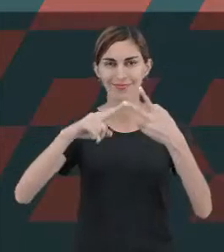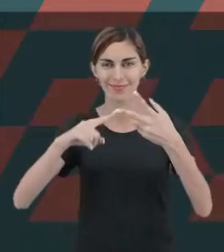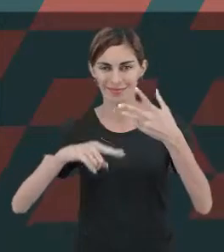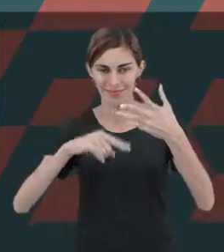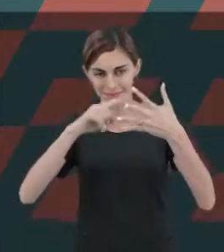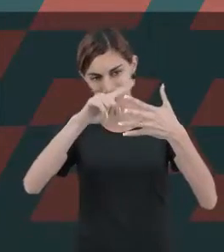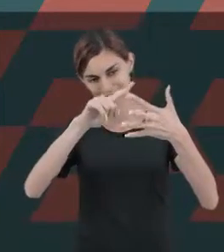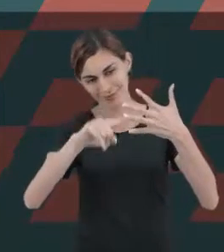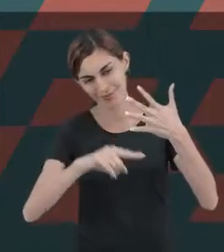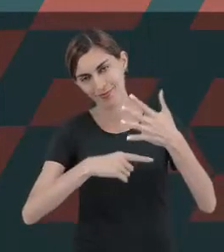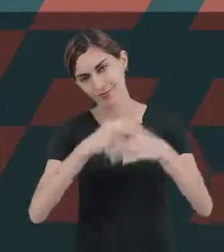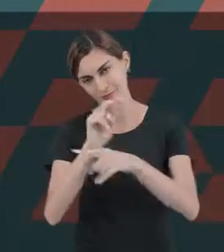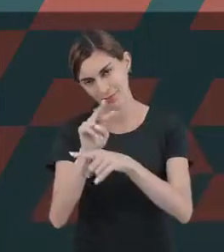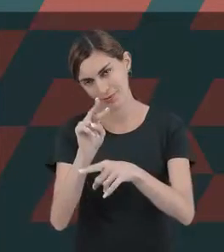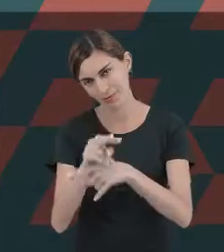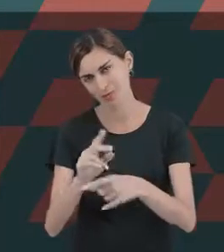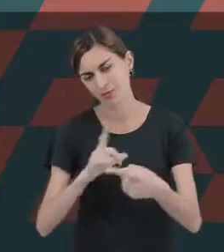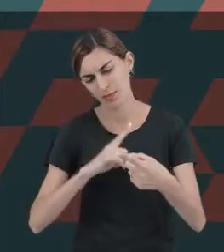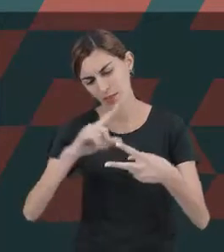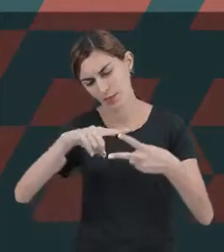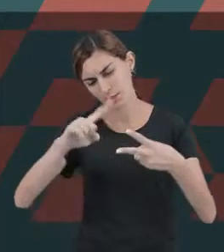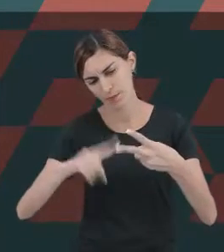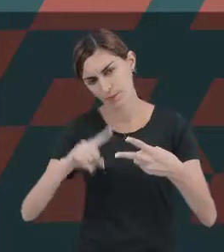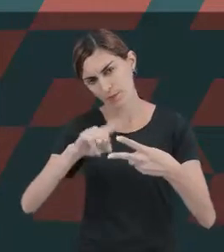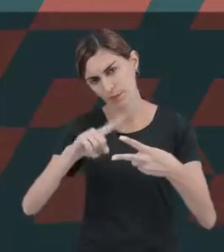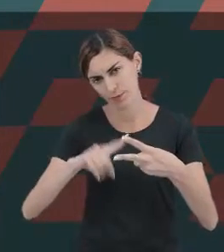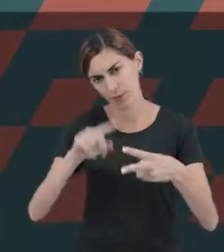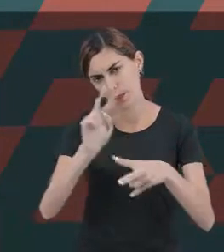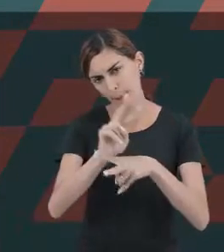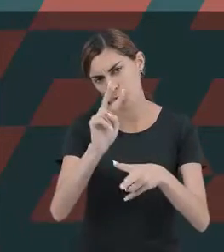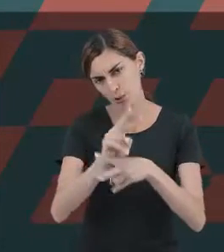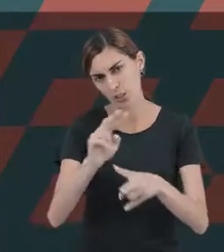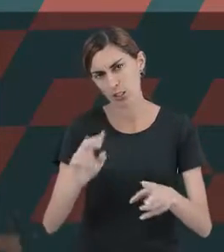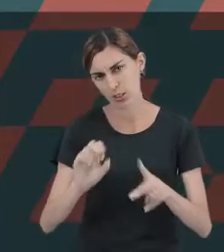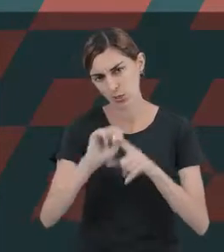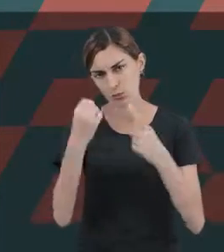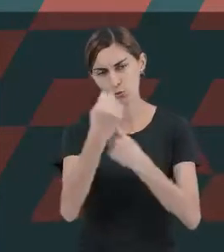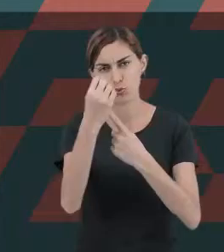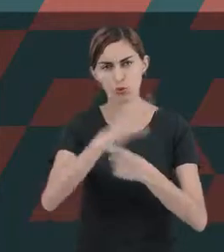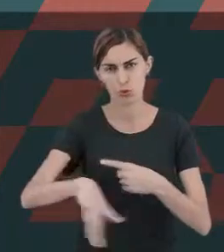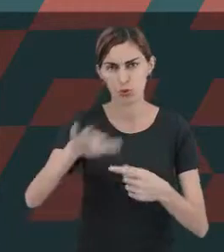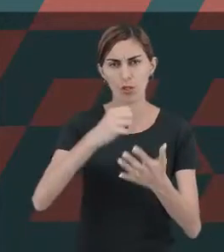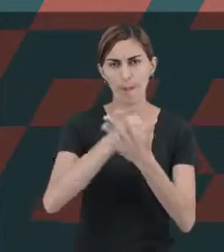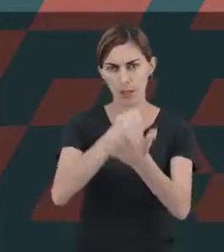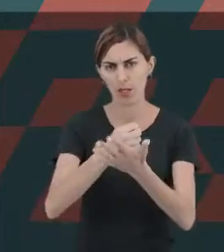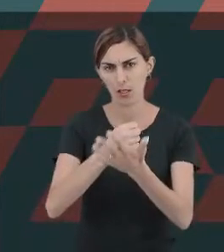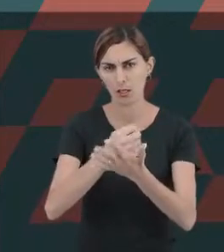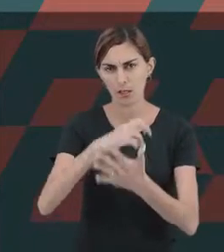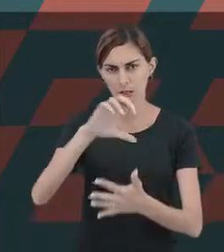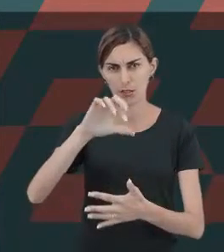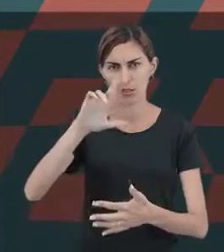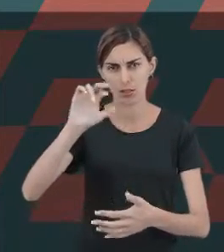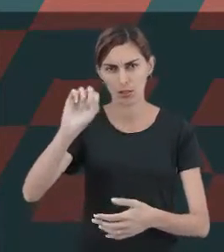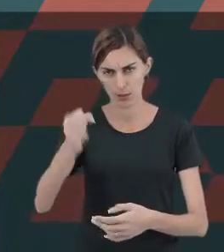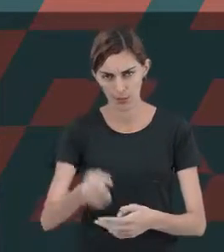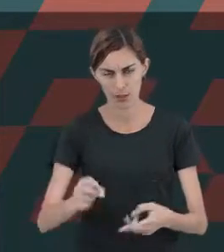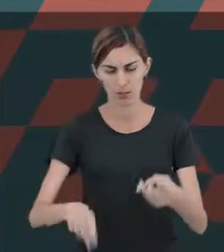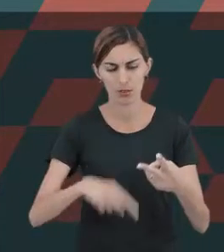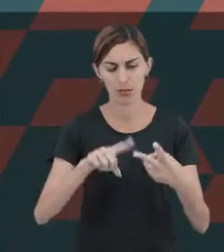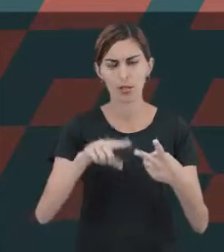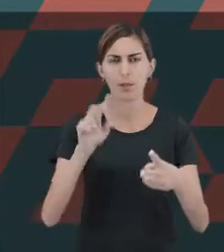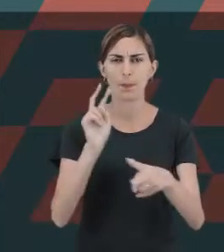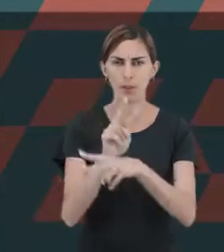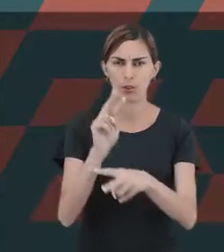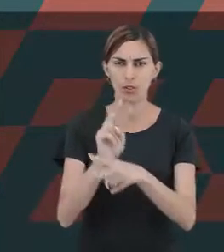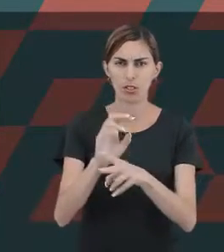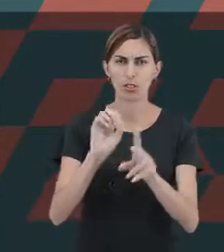sabe que nós dividimos em dois grandes polos, a proteção social básica, onde está lá inserido o CRAS, e a proteção